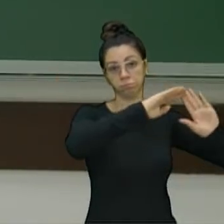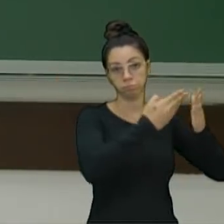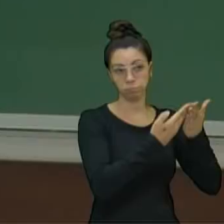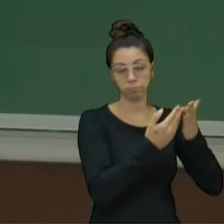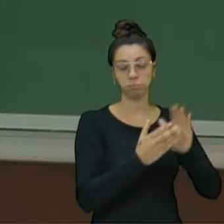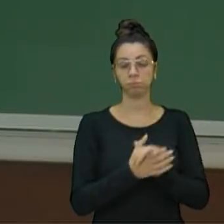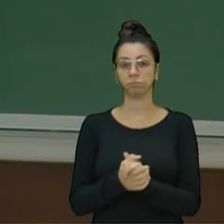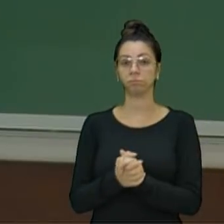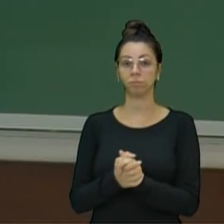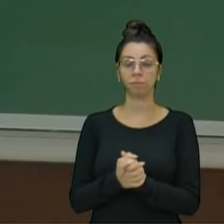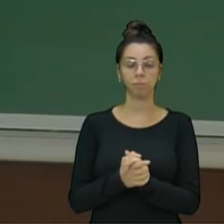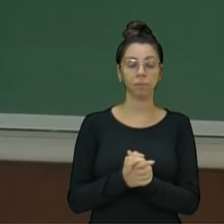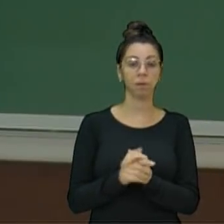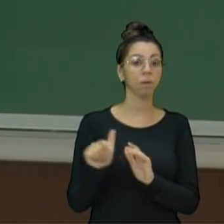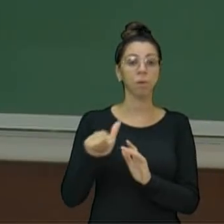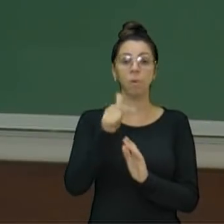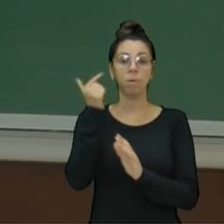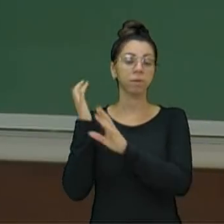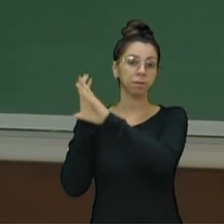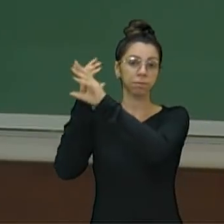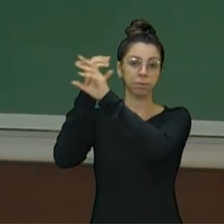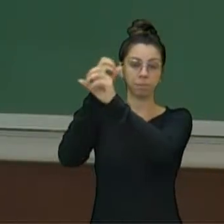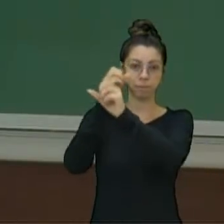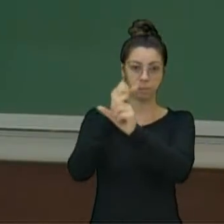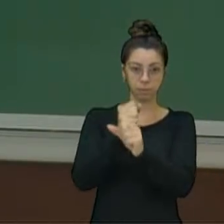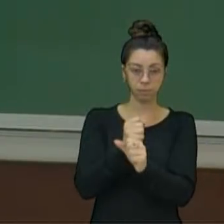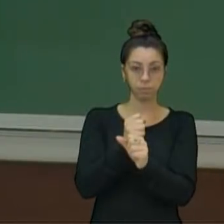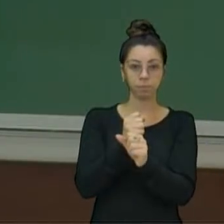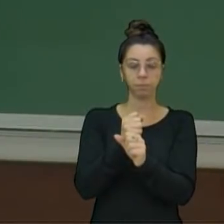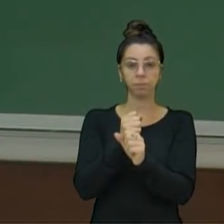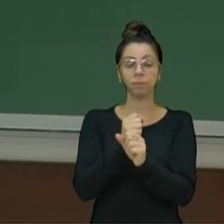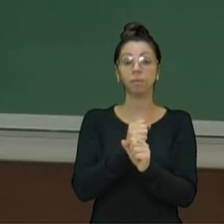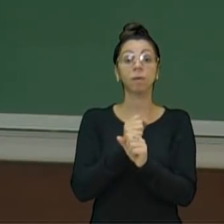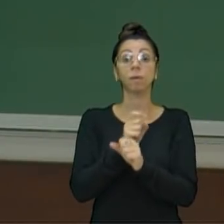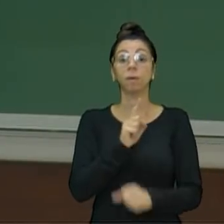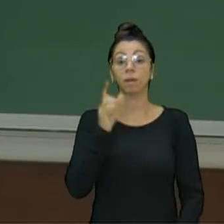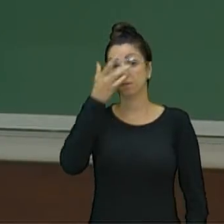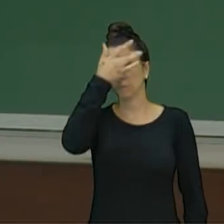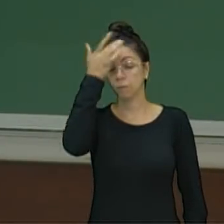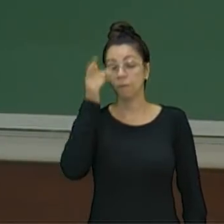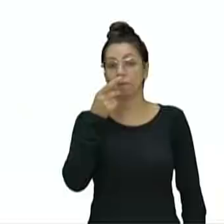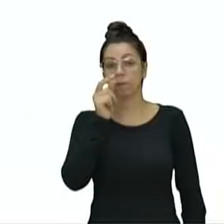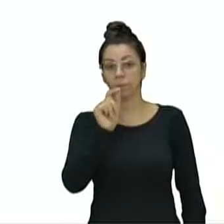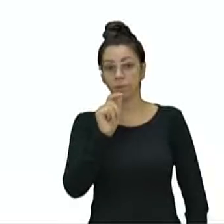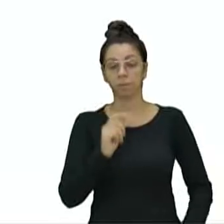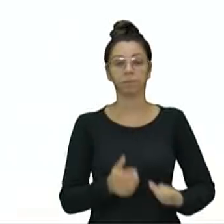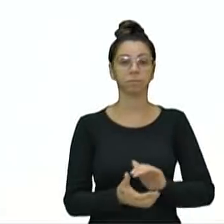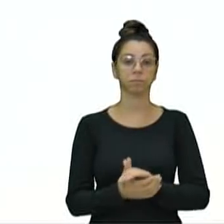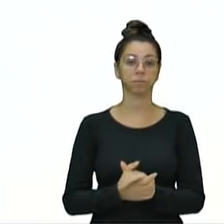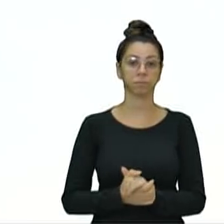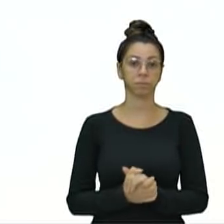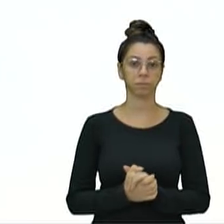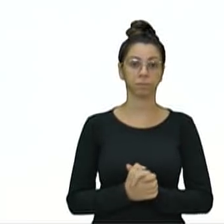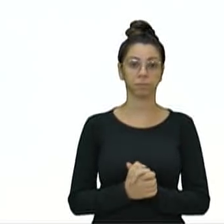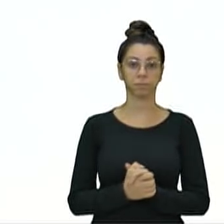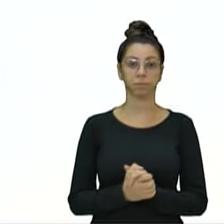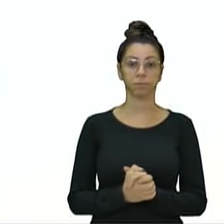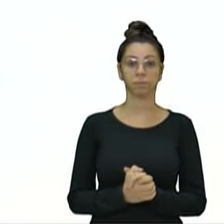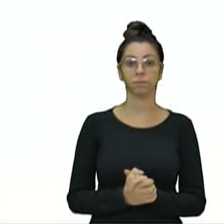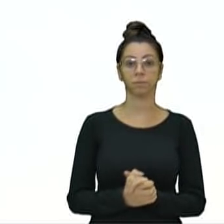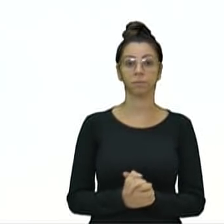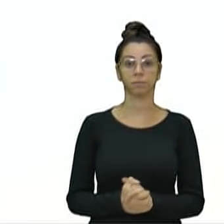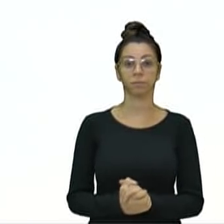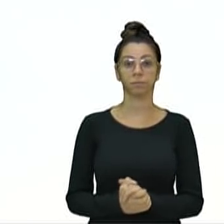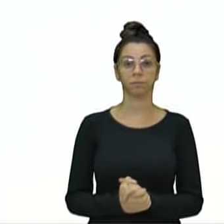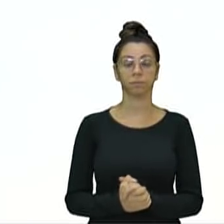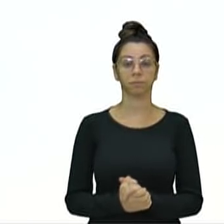Tem mais uma lembrança agora de uma outra pessoa e essa pessoa diz assim, ó, Once I heard that if a cat